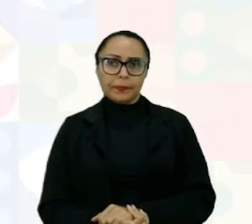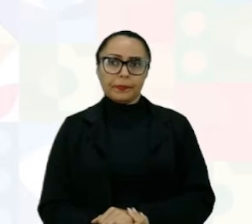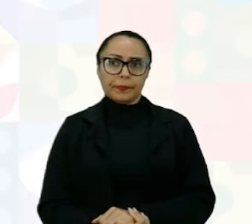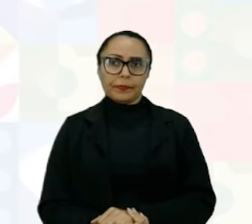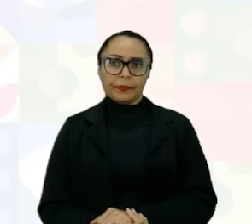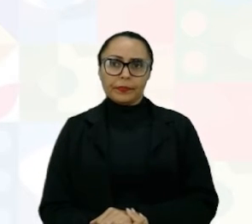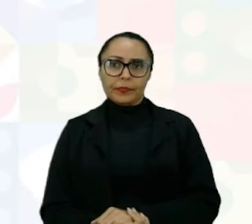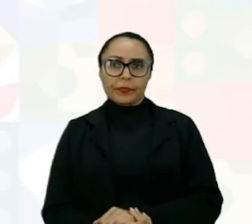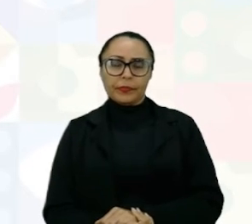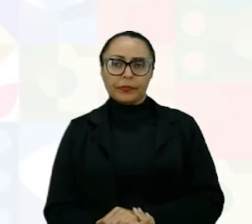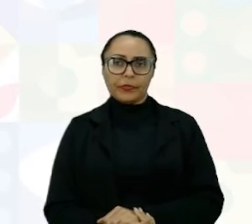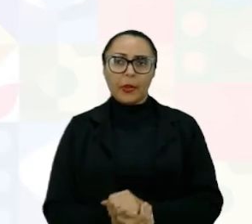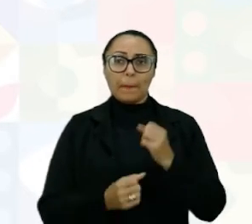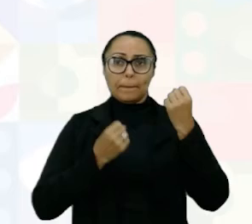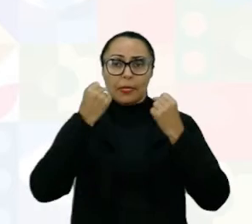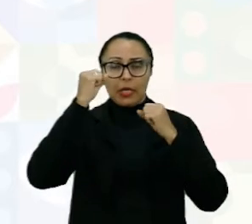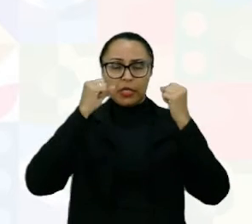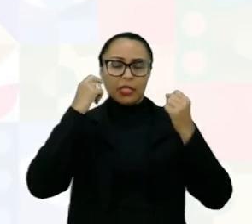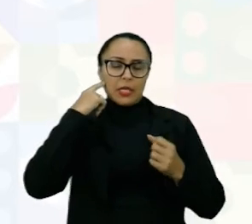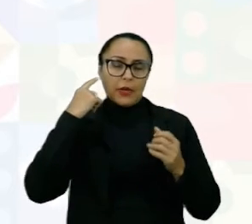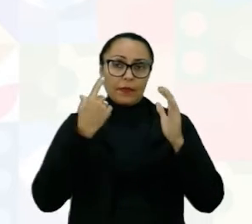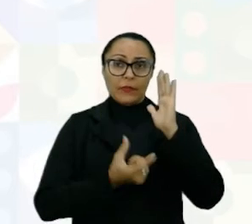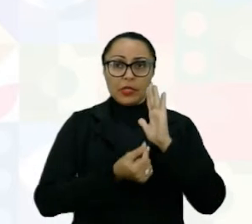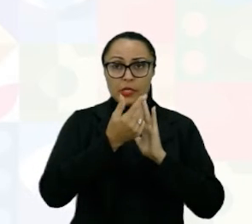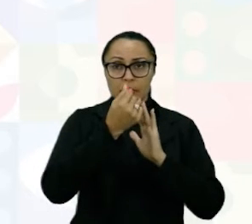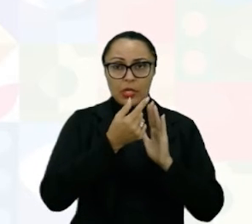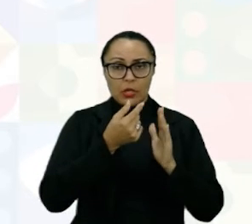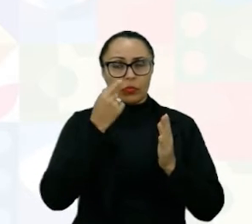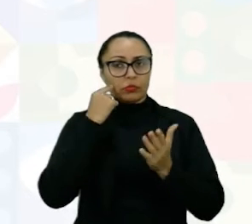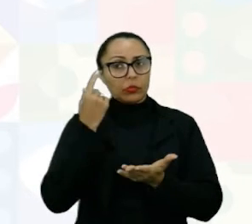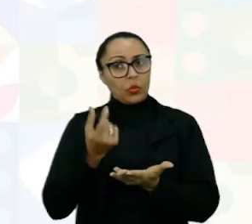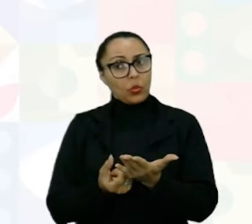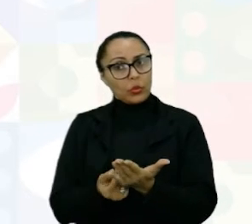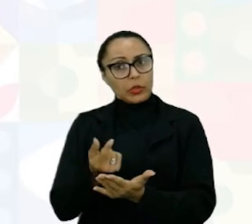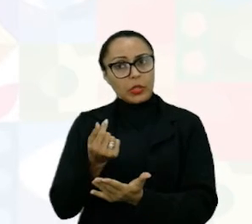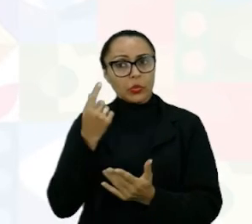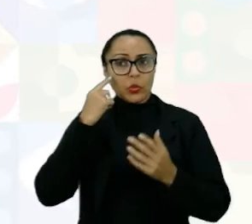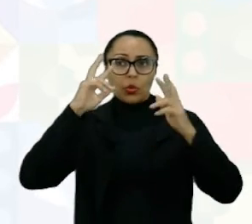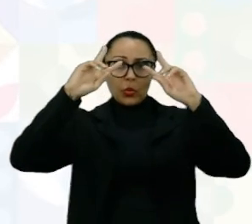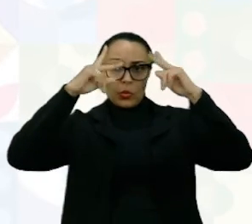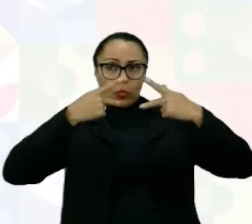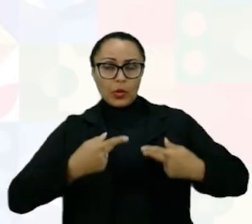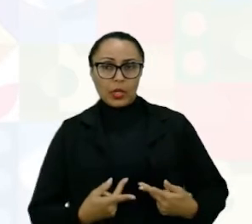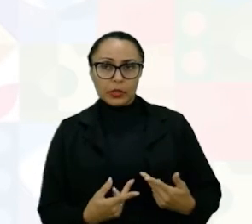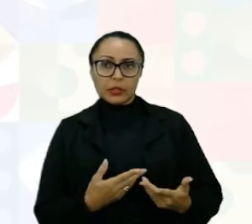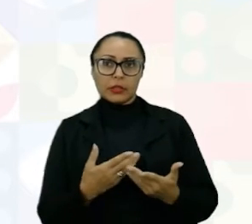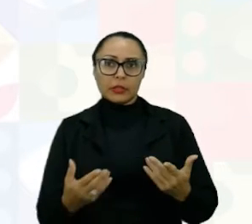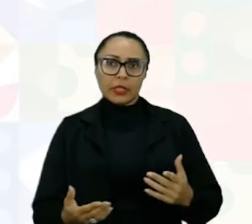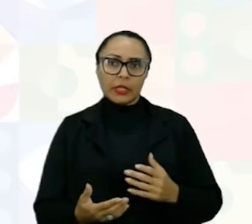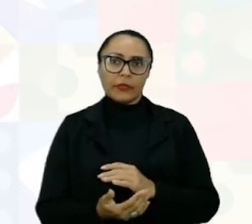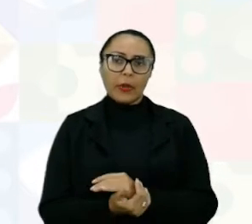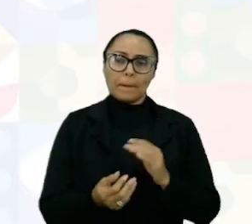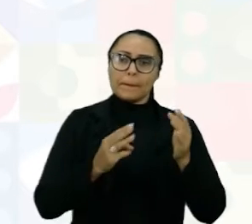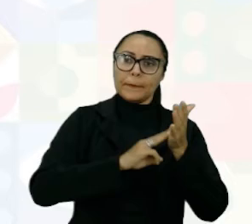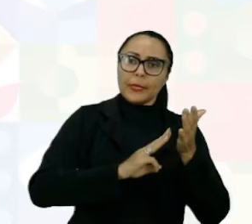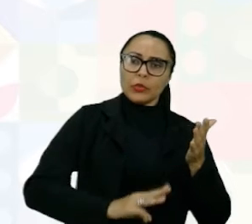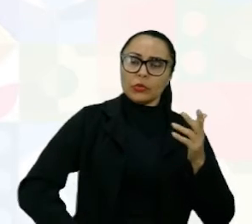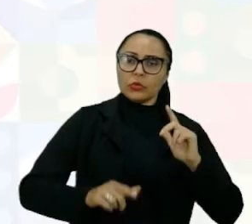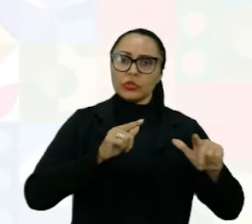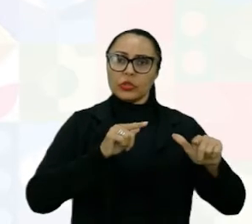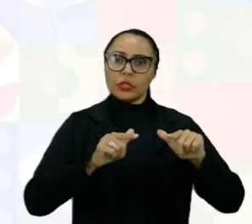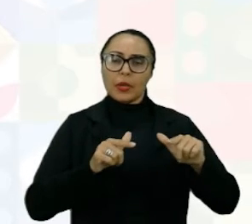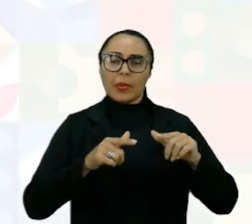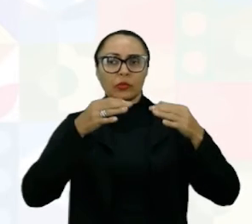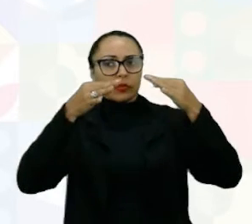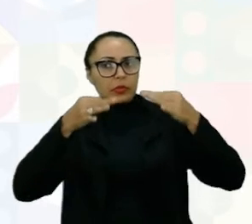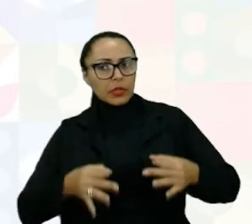financeiros, que seria o dinheiro, e humanos, que seria o método de trabalho. De forma correta,